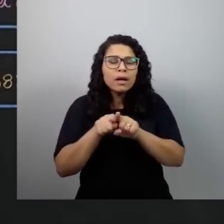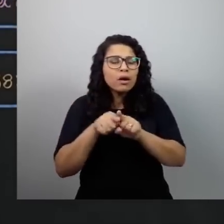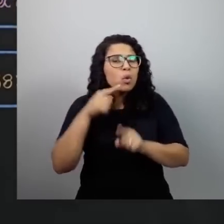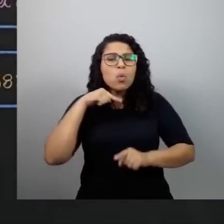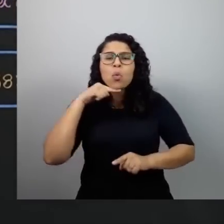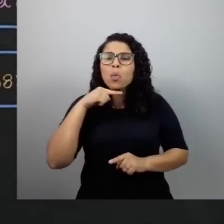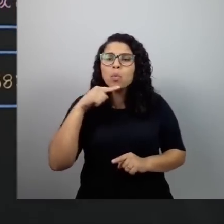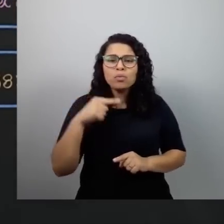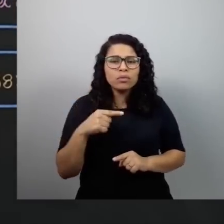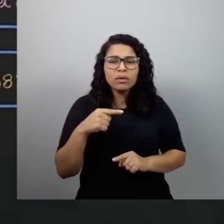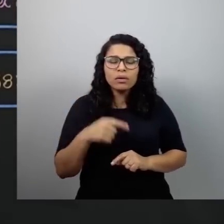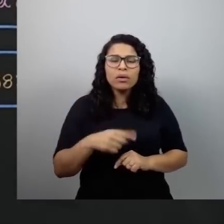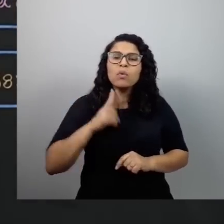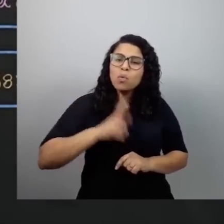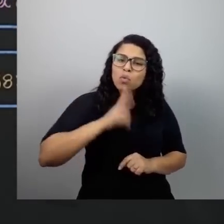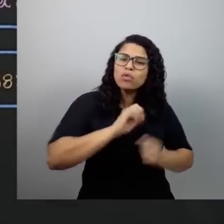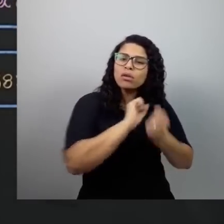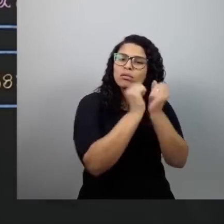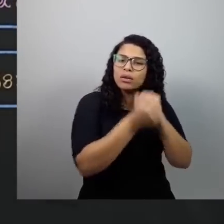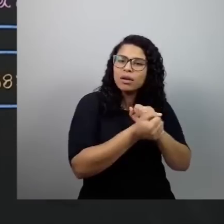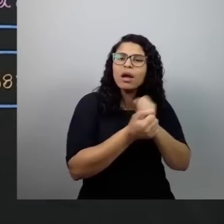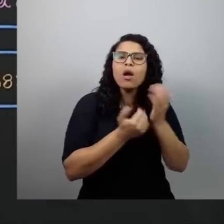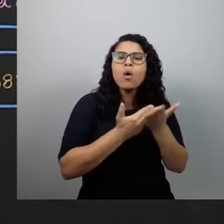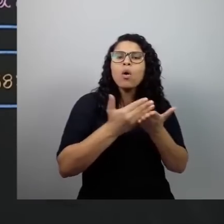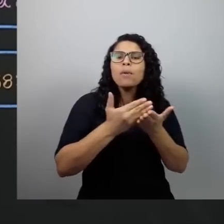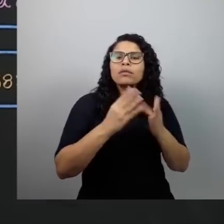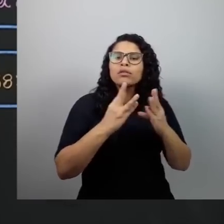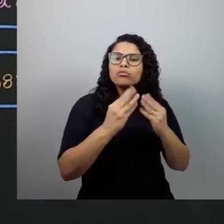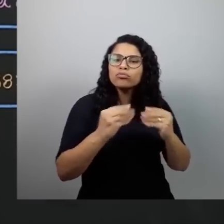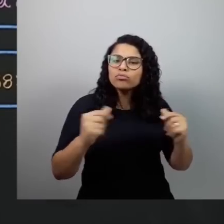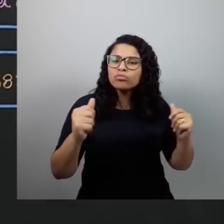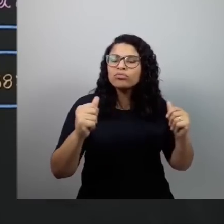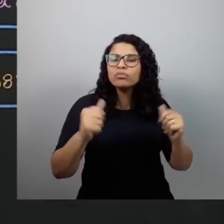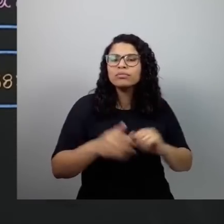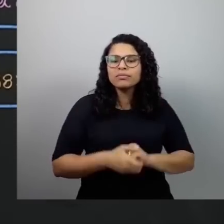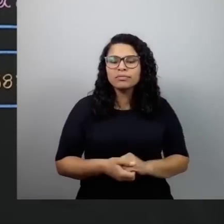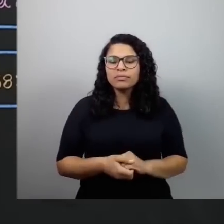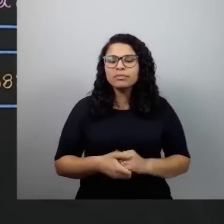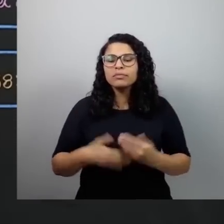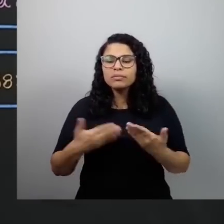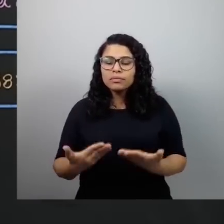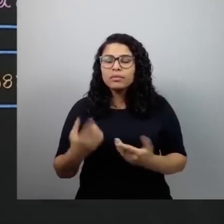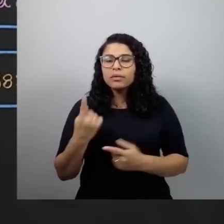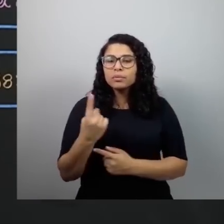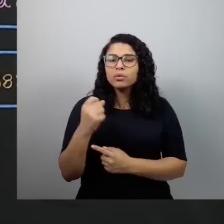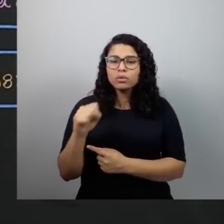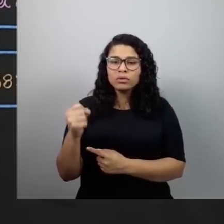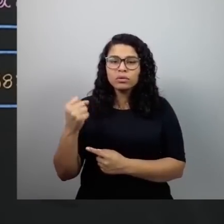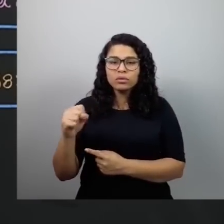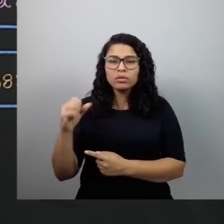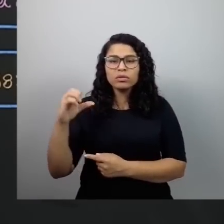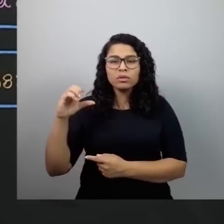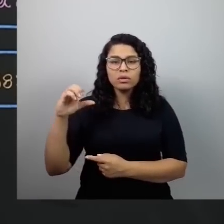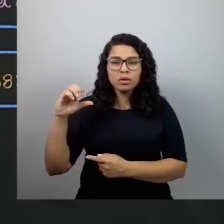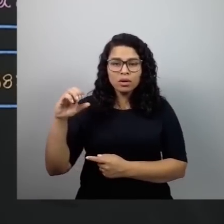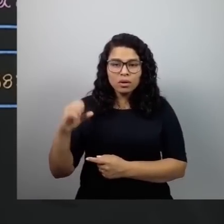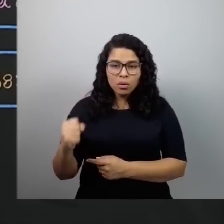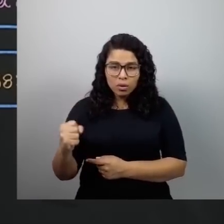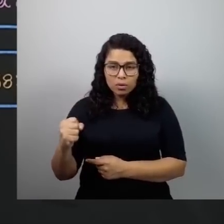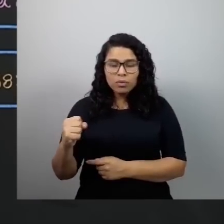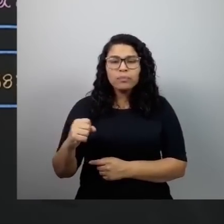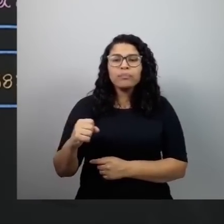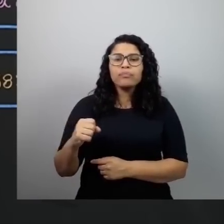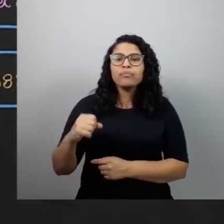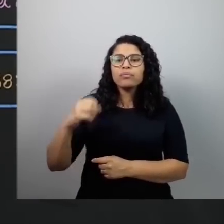caindo. Até que, em 1888, na ausência do imperador Dom Pedro II, a princesa